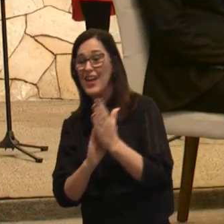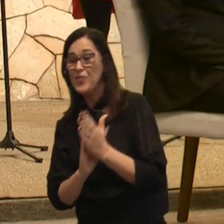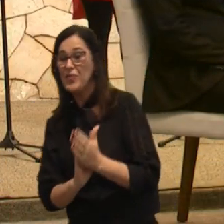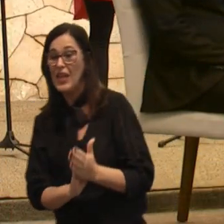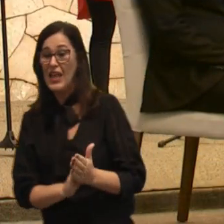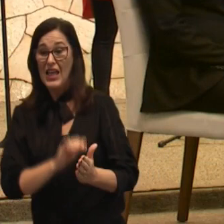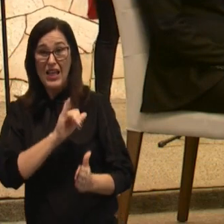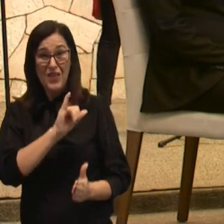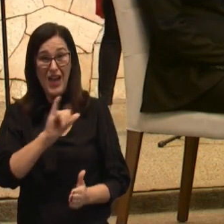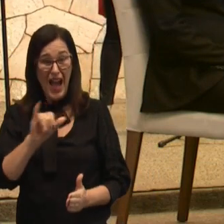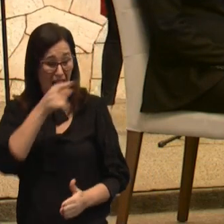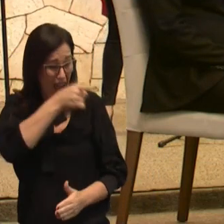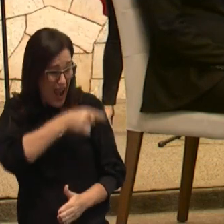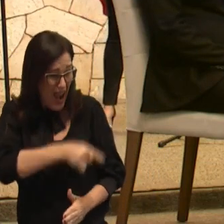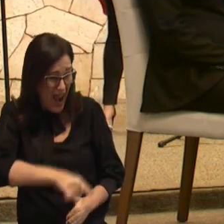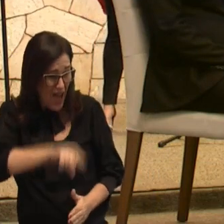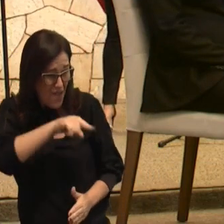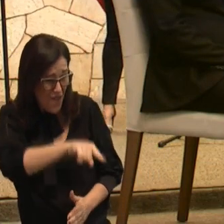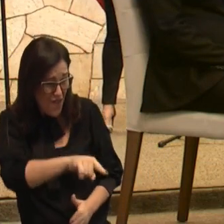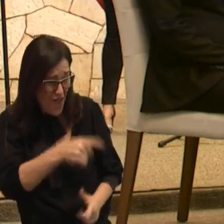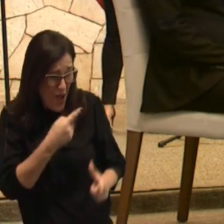louvarei. Se no vale eu